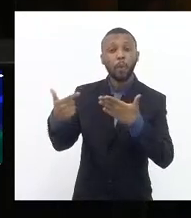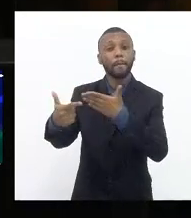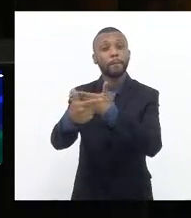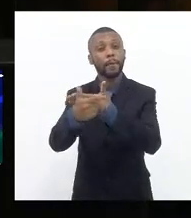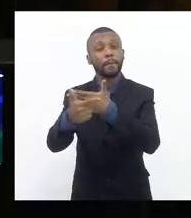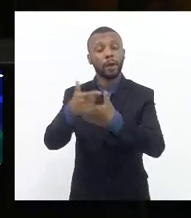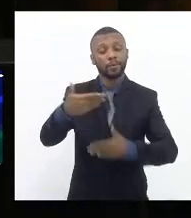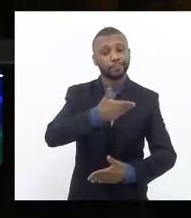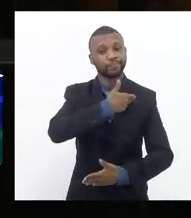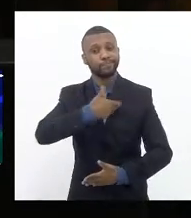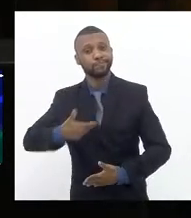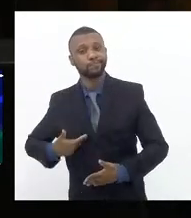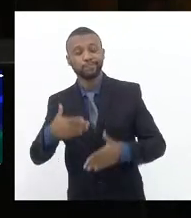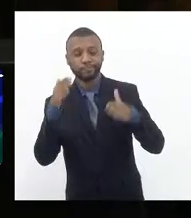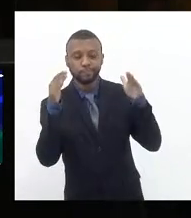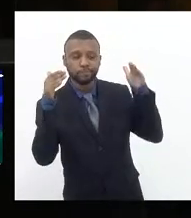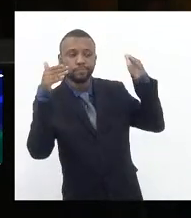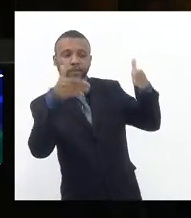como